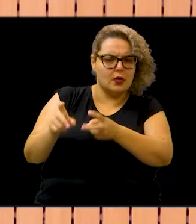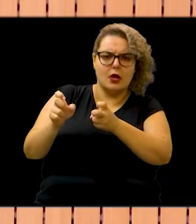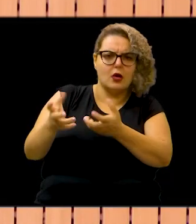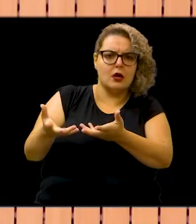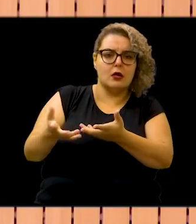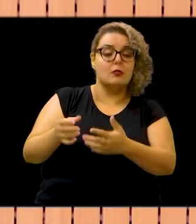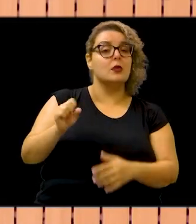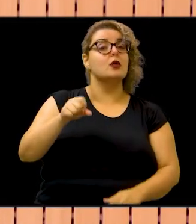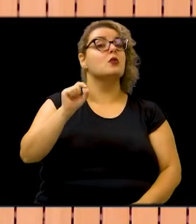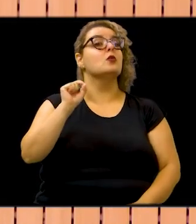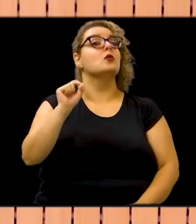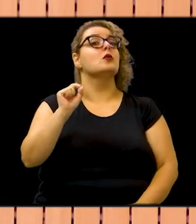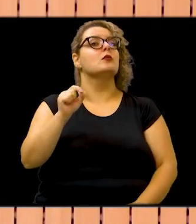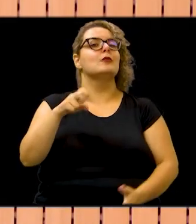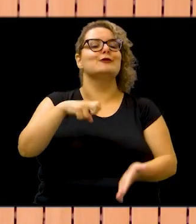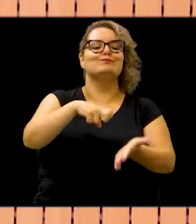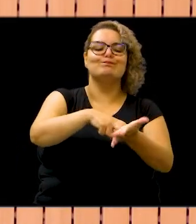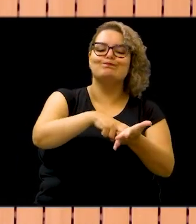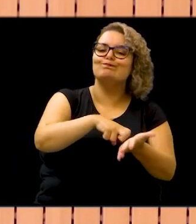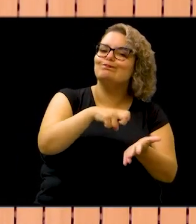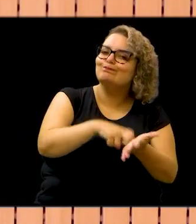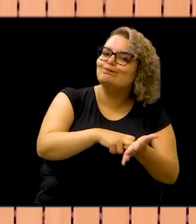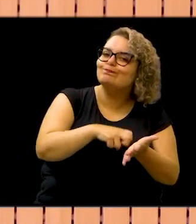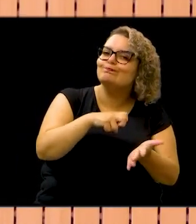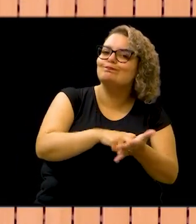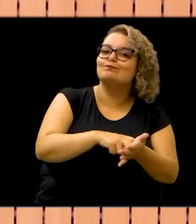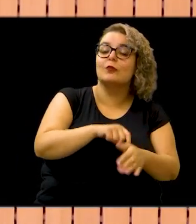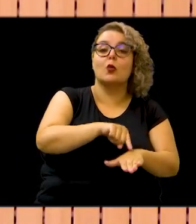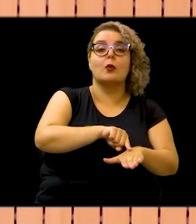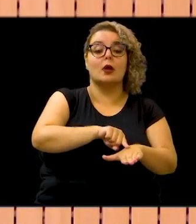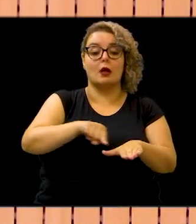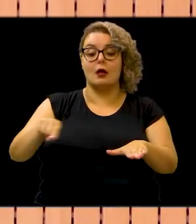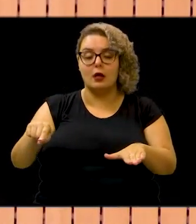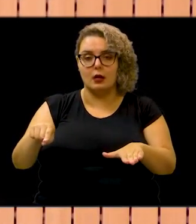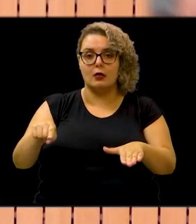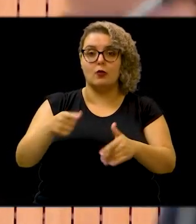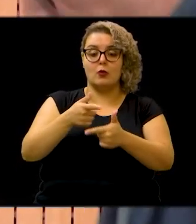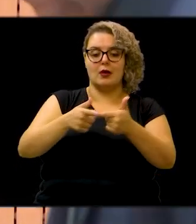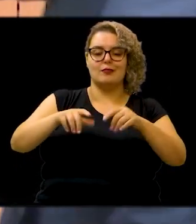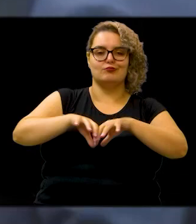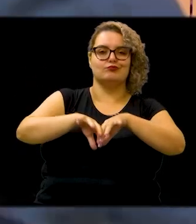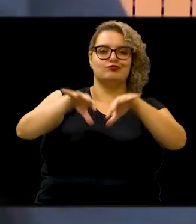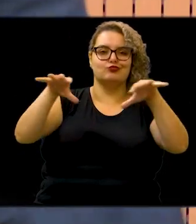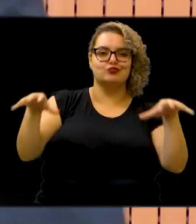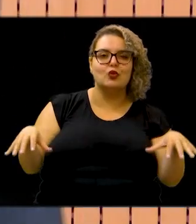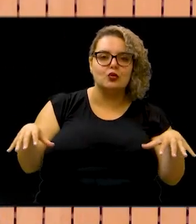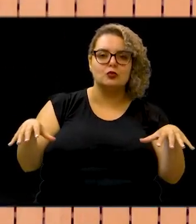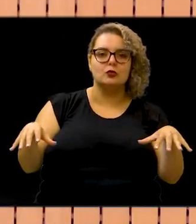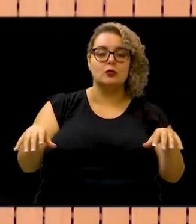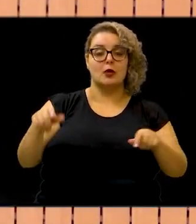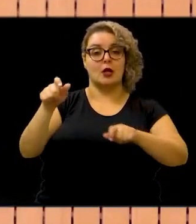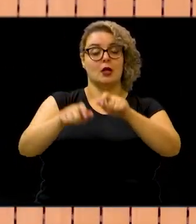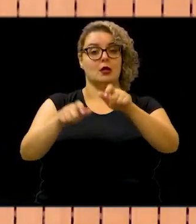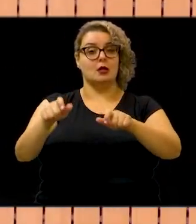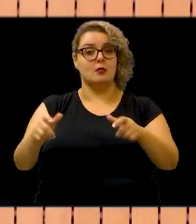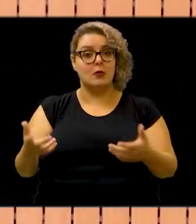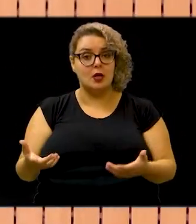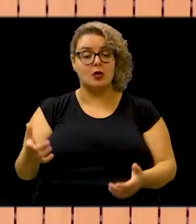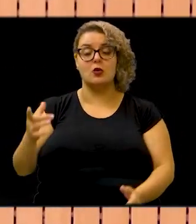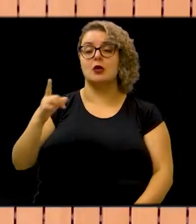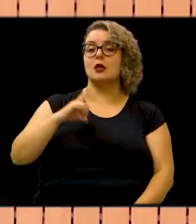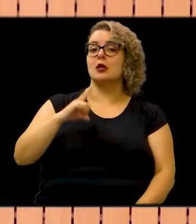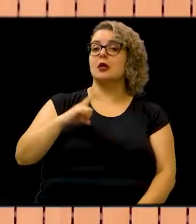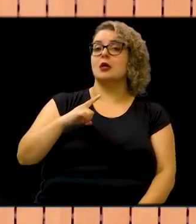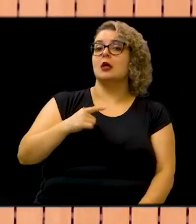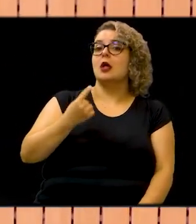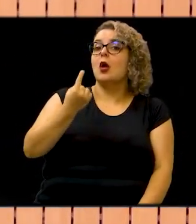é um reconhecimento, mas sim uma punição, uma exclusão, uma divisão. Aquelas